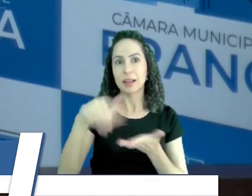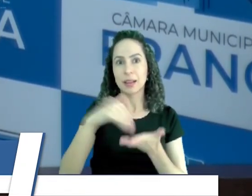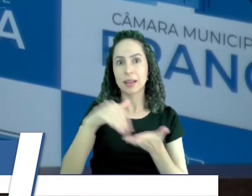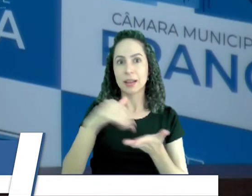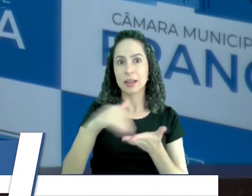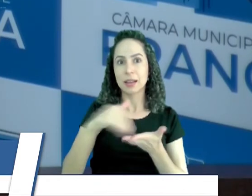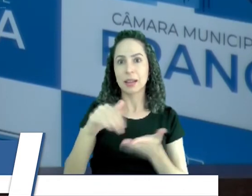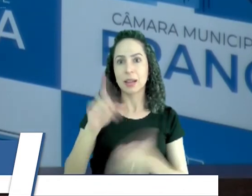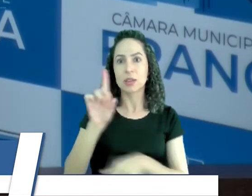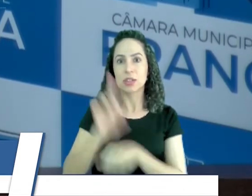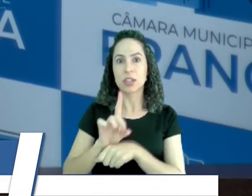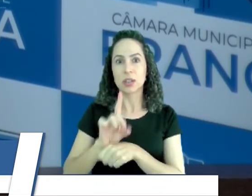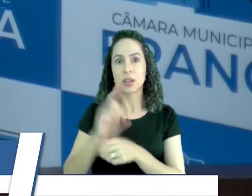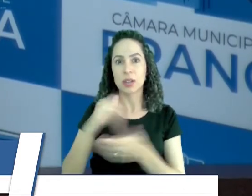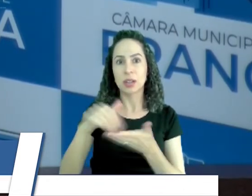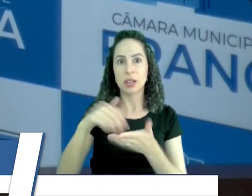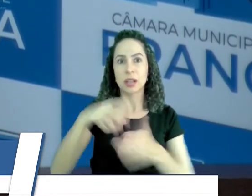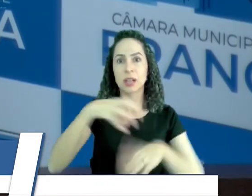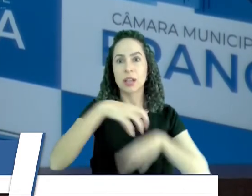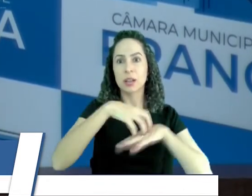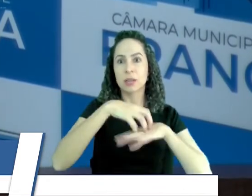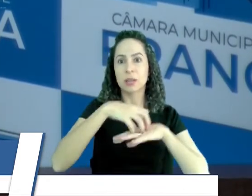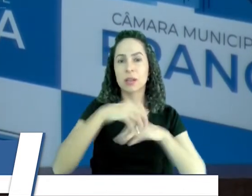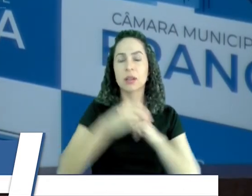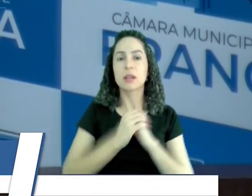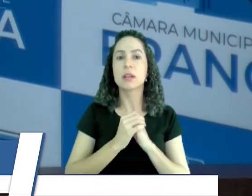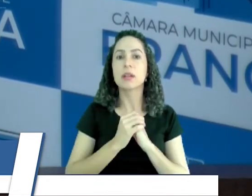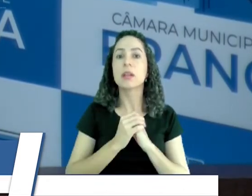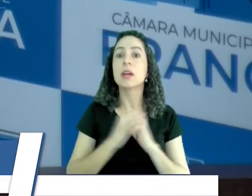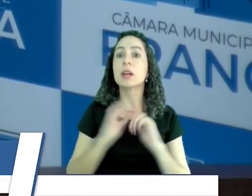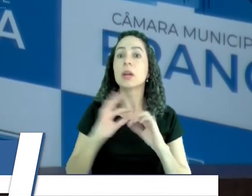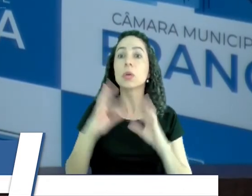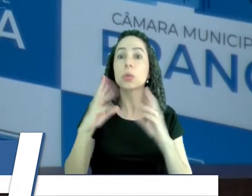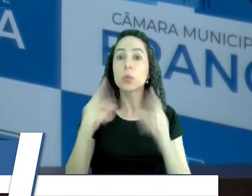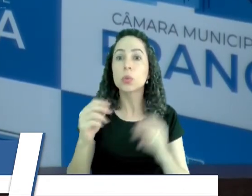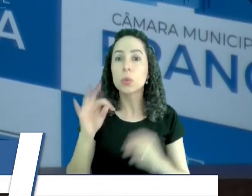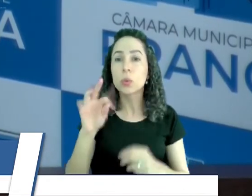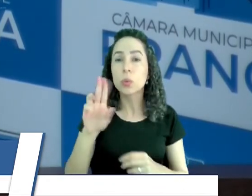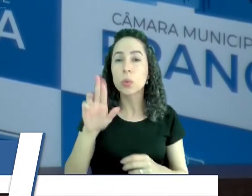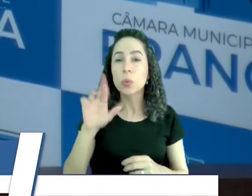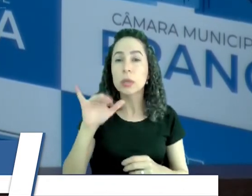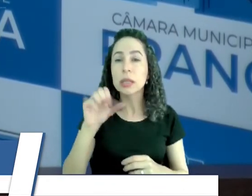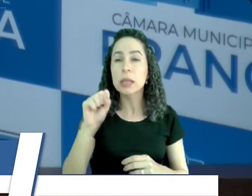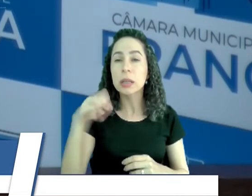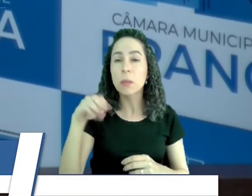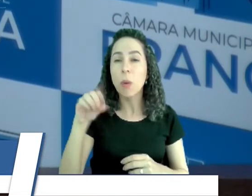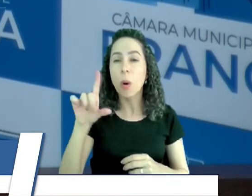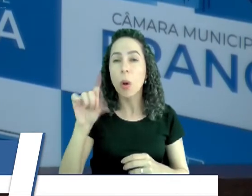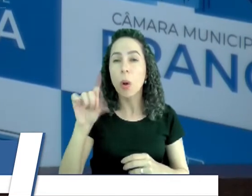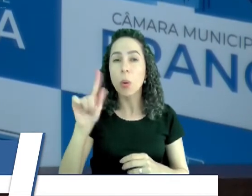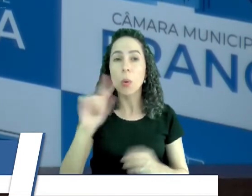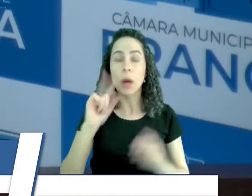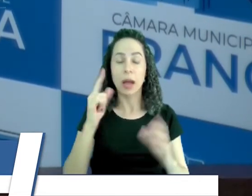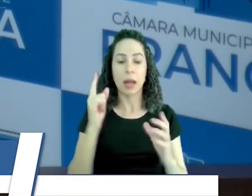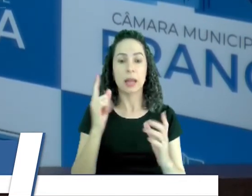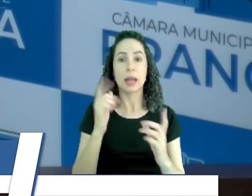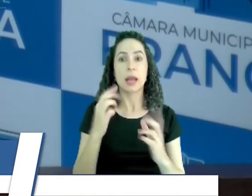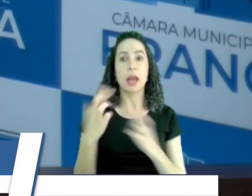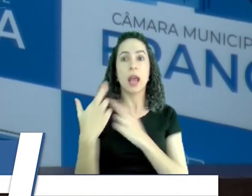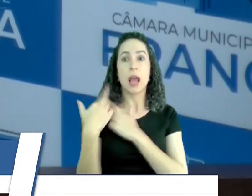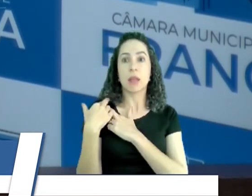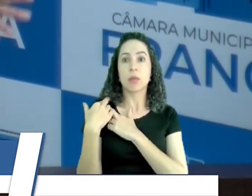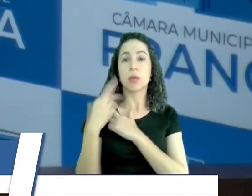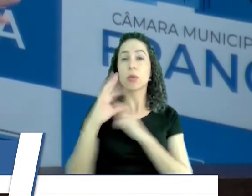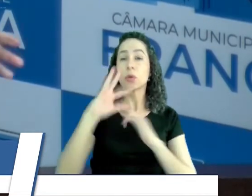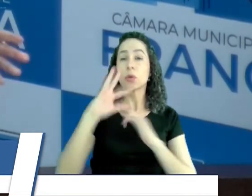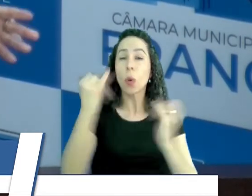a Secretaria de Turismo numa ocasião. Enfim, o turismólogo é a figura que vai centralizar todas as informações de